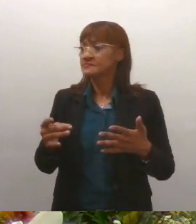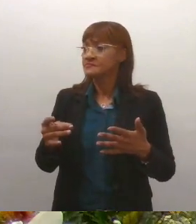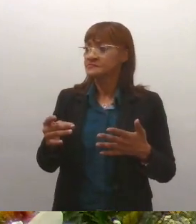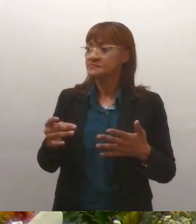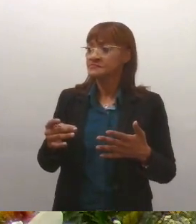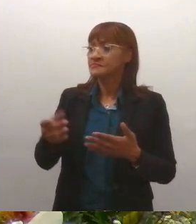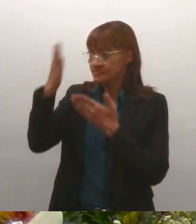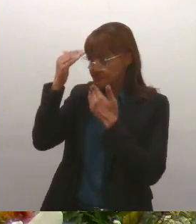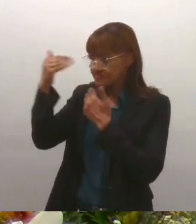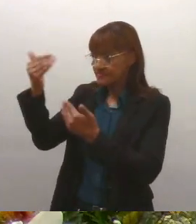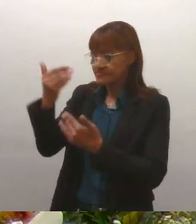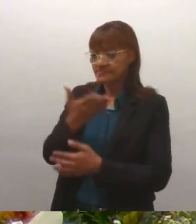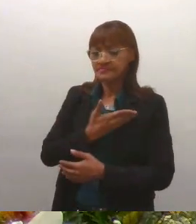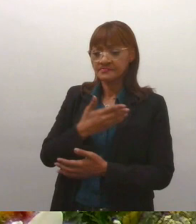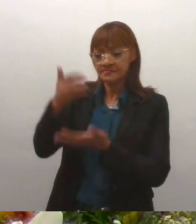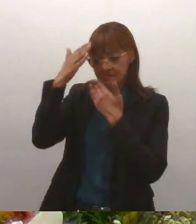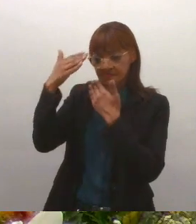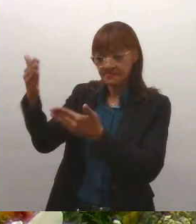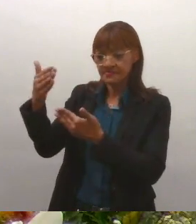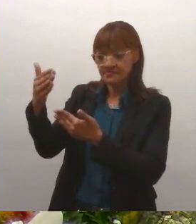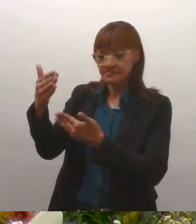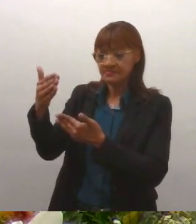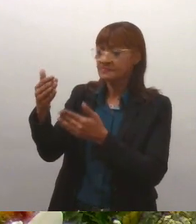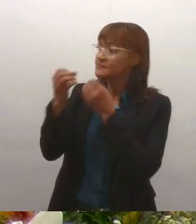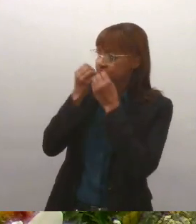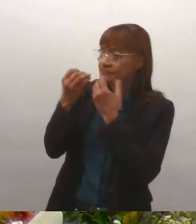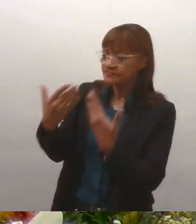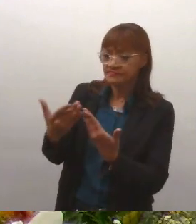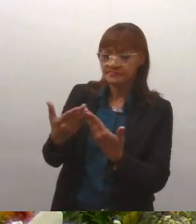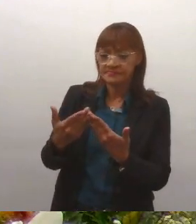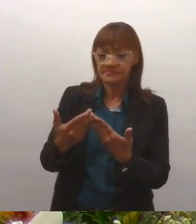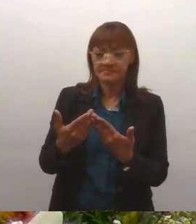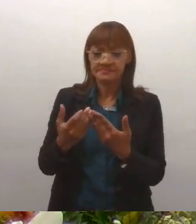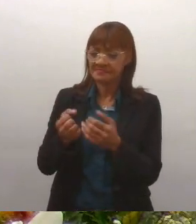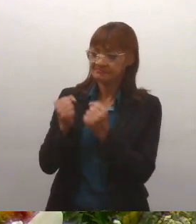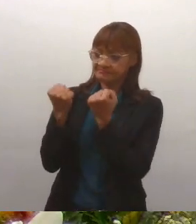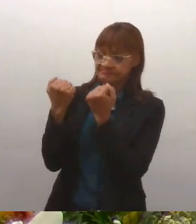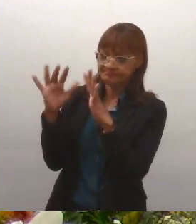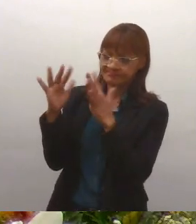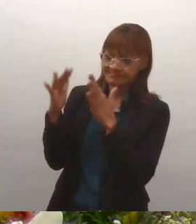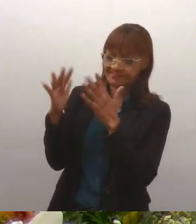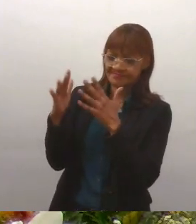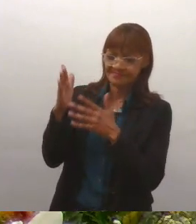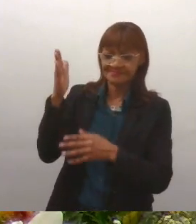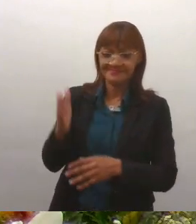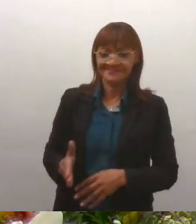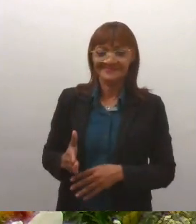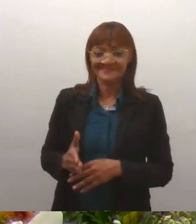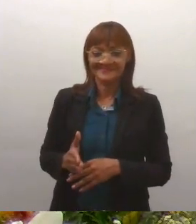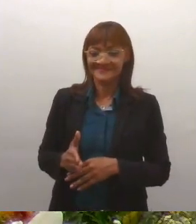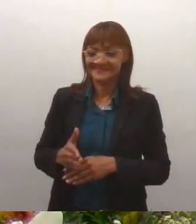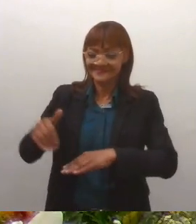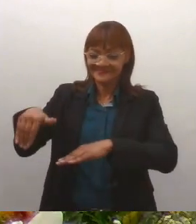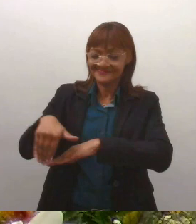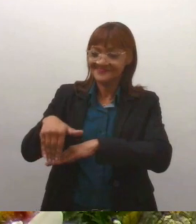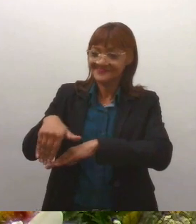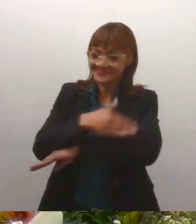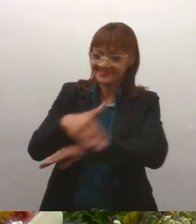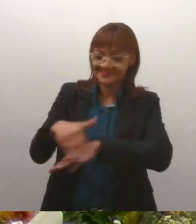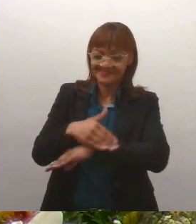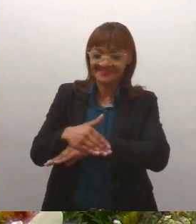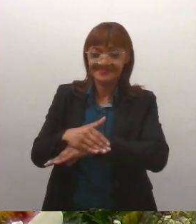valeu a pena eu bater palma para você subir rápido a ladeira da Rua de Laranjeiras. E de ser essa criatura, esse grande político e um